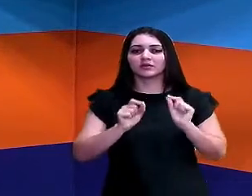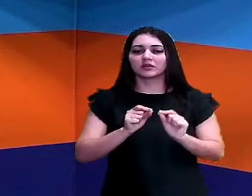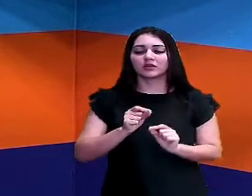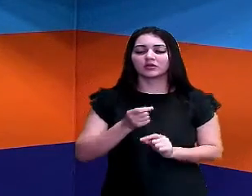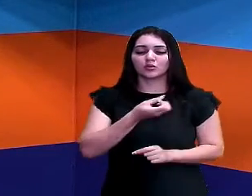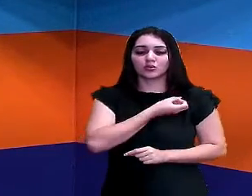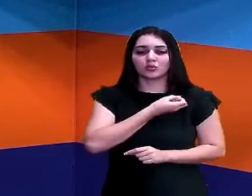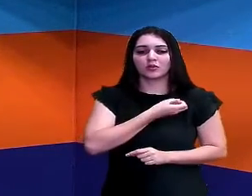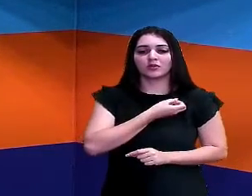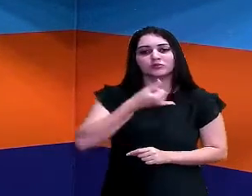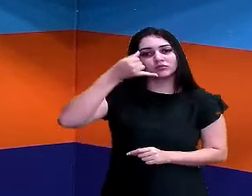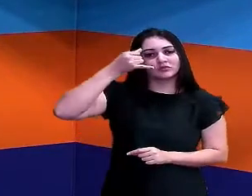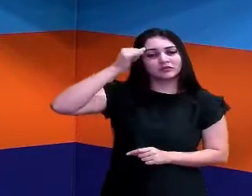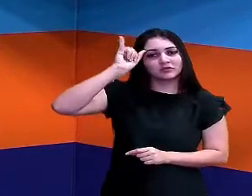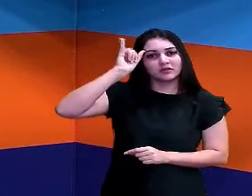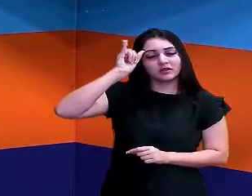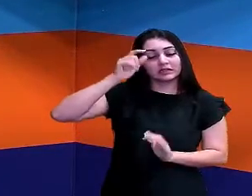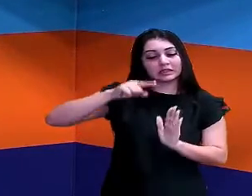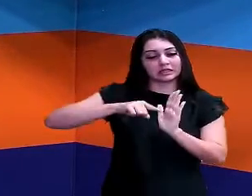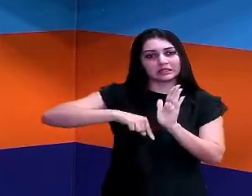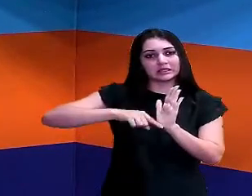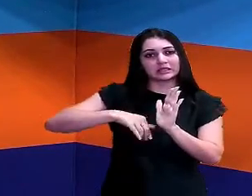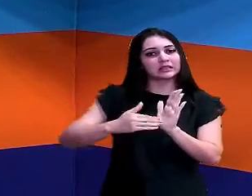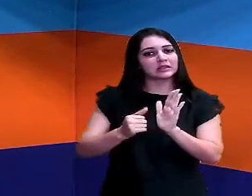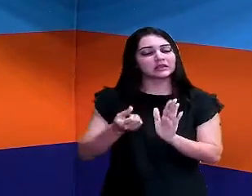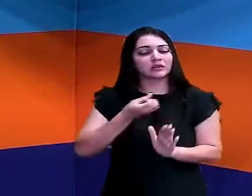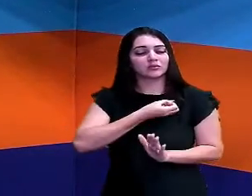de vacas e subtrair o númerozinho de porcos.